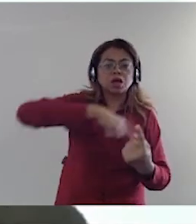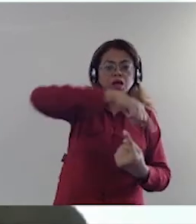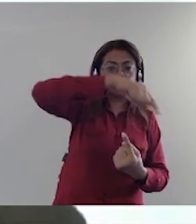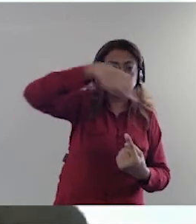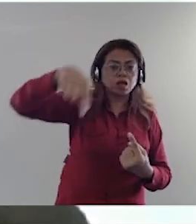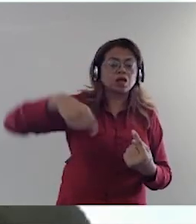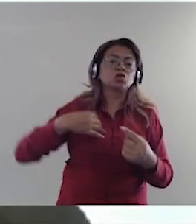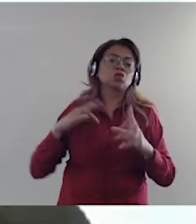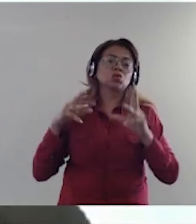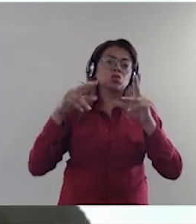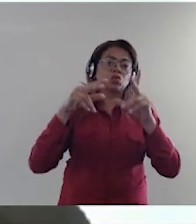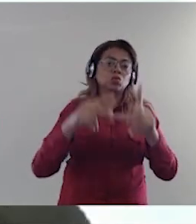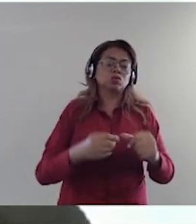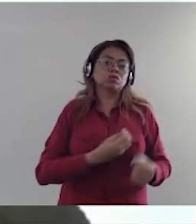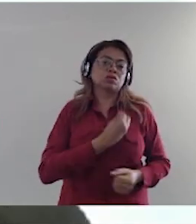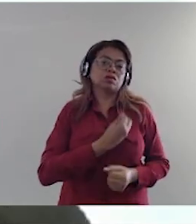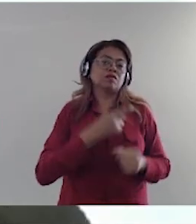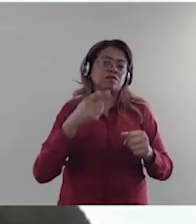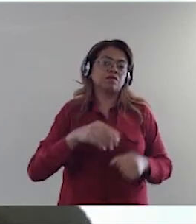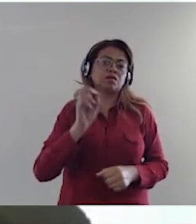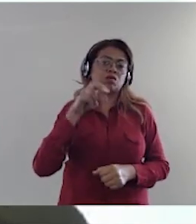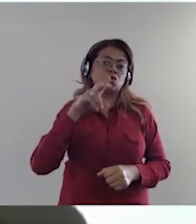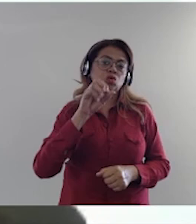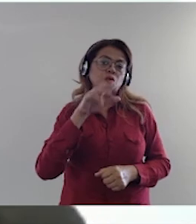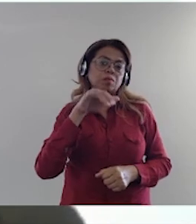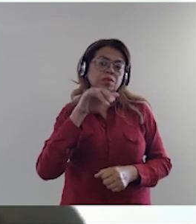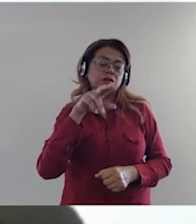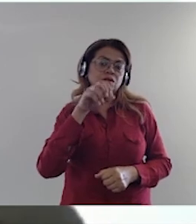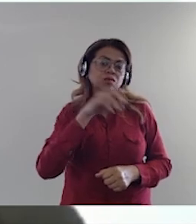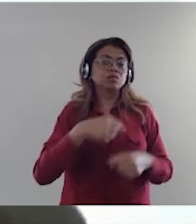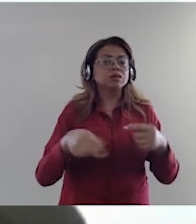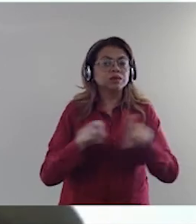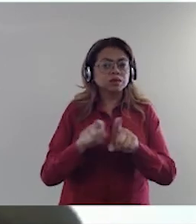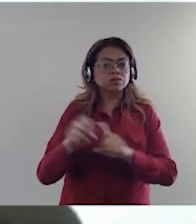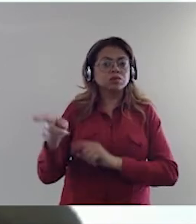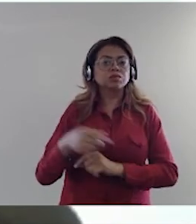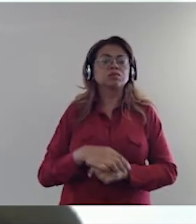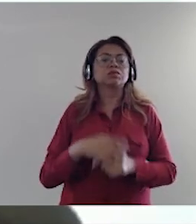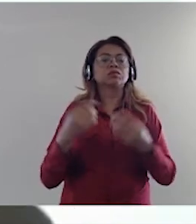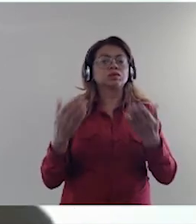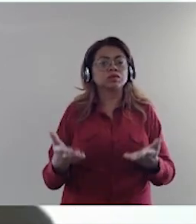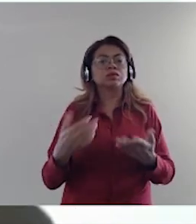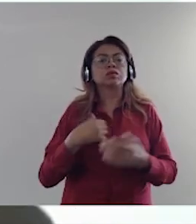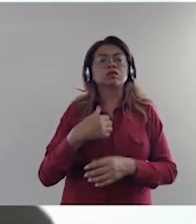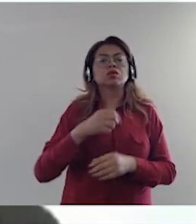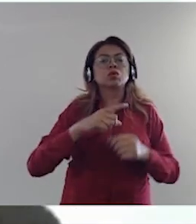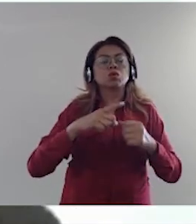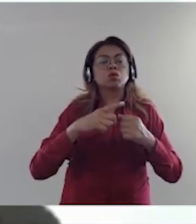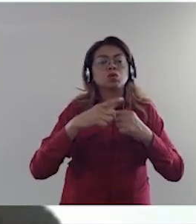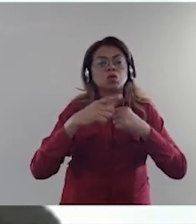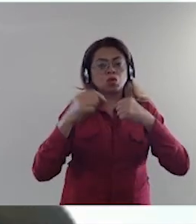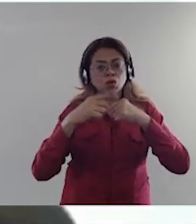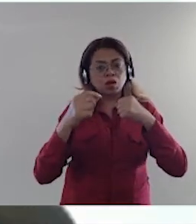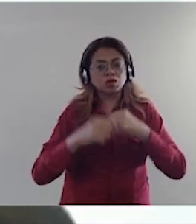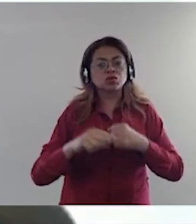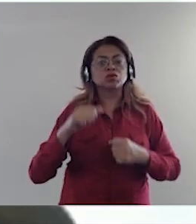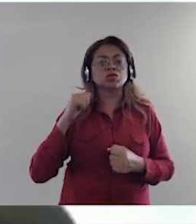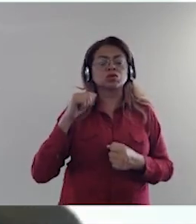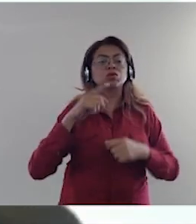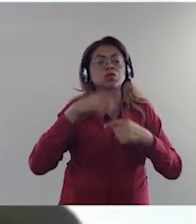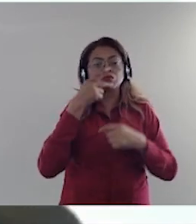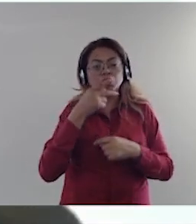possuidores. E aí, por exemplo, em relação à multipropriedade, o artigo 1358-G já prevê